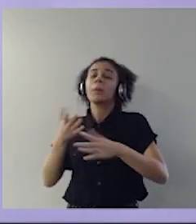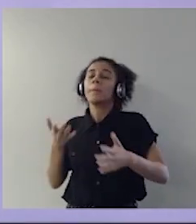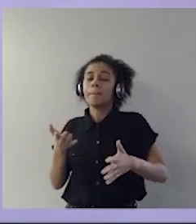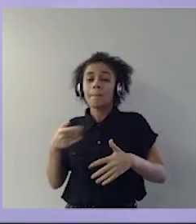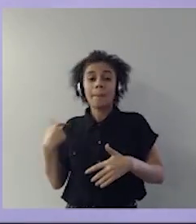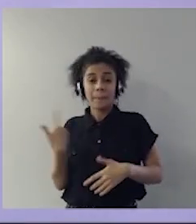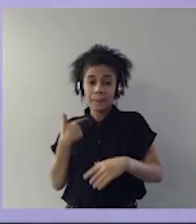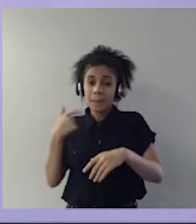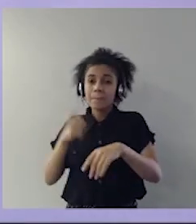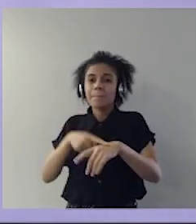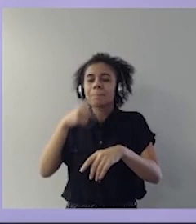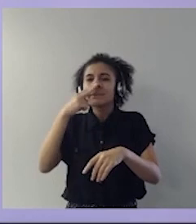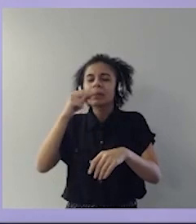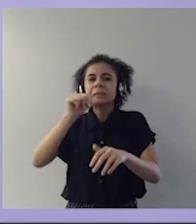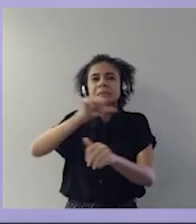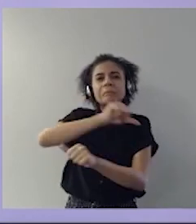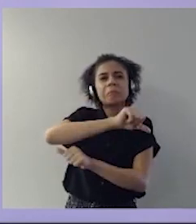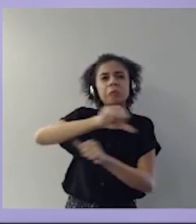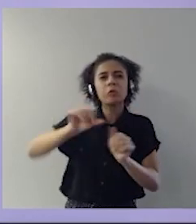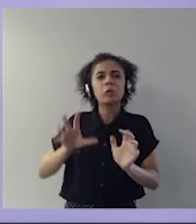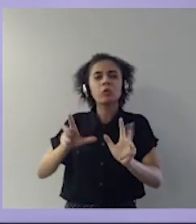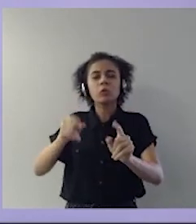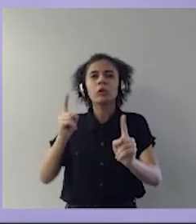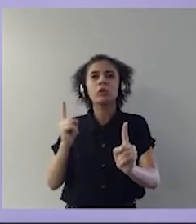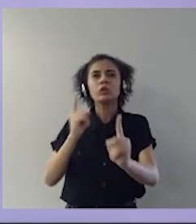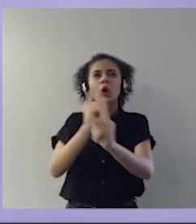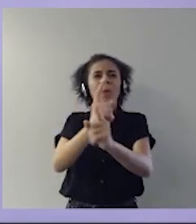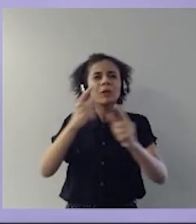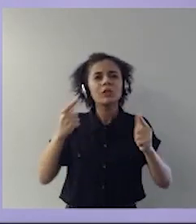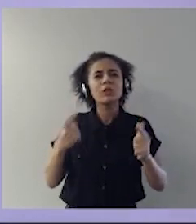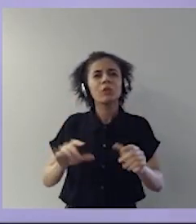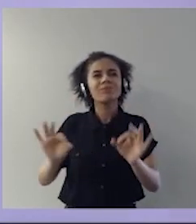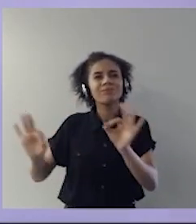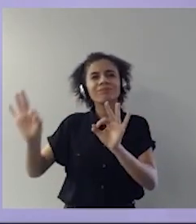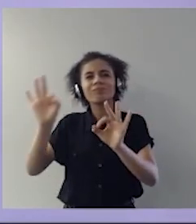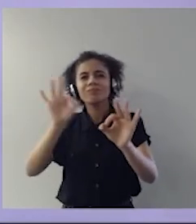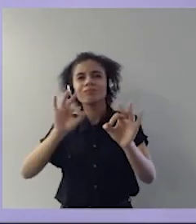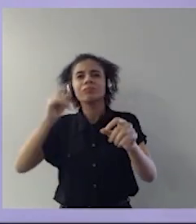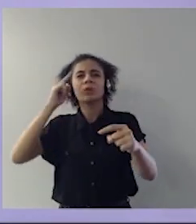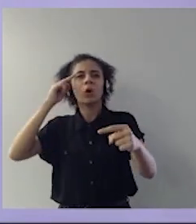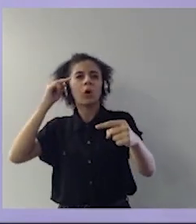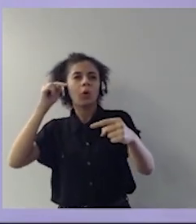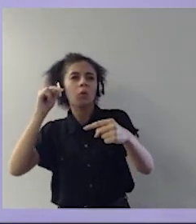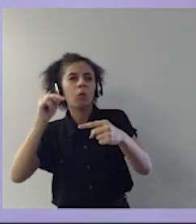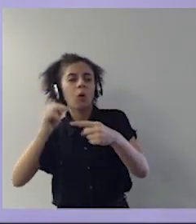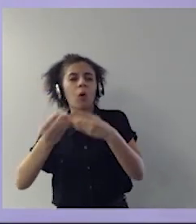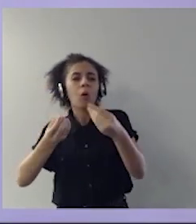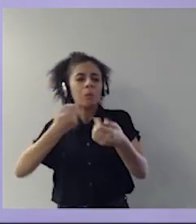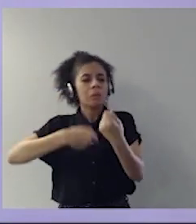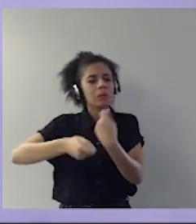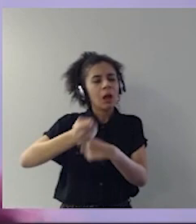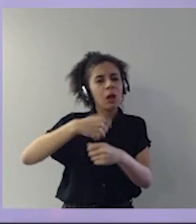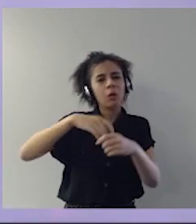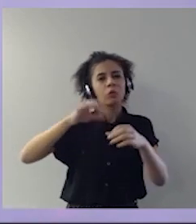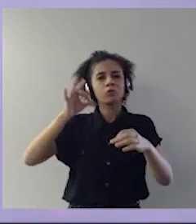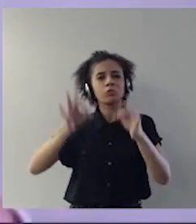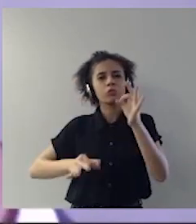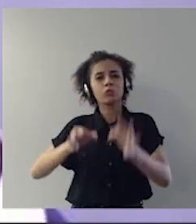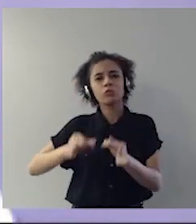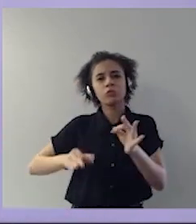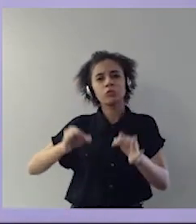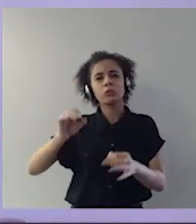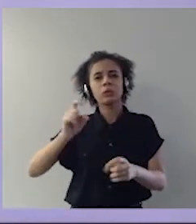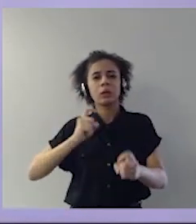momento de redescoberta da mediação, da consensualidade, dos negócios jurídico-administrativos,